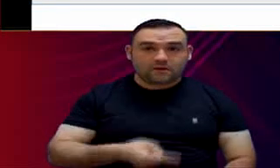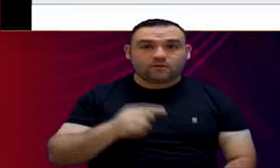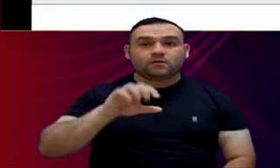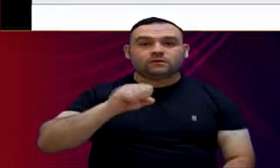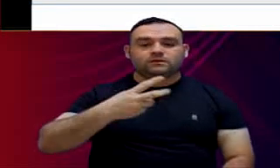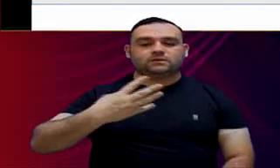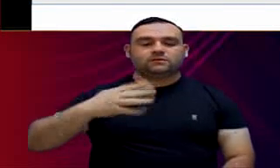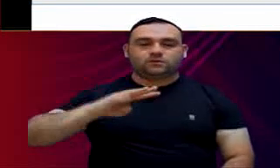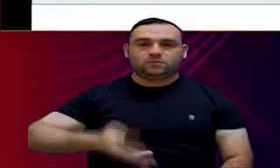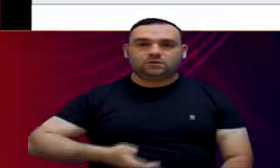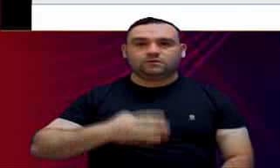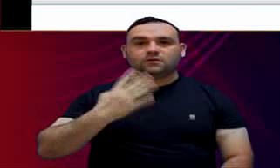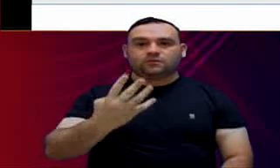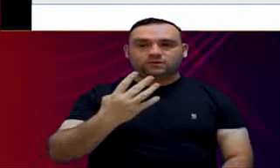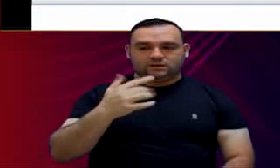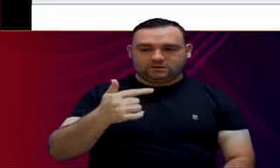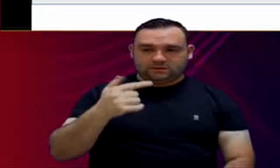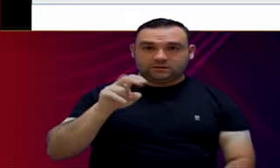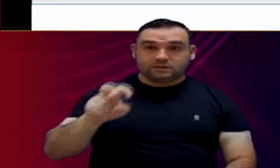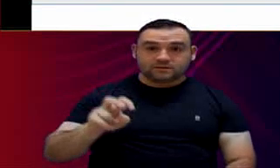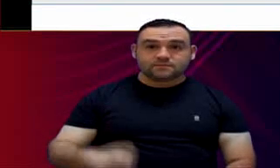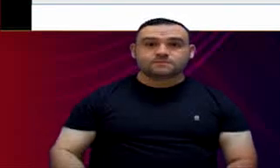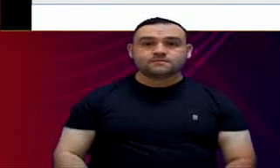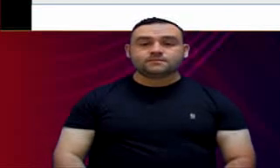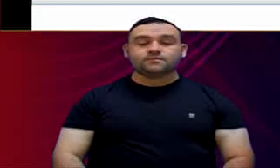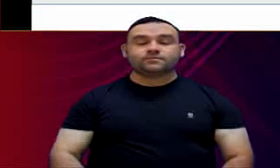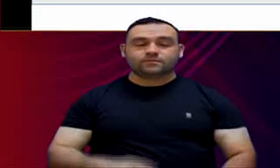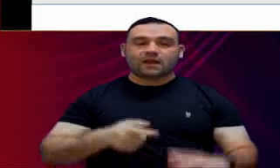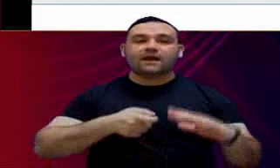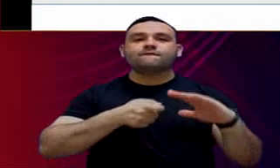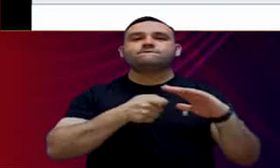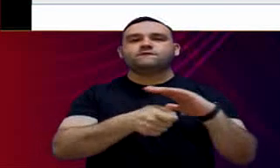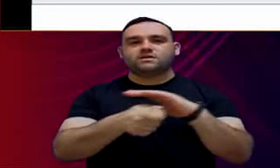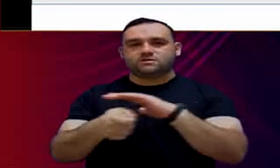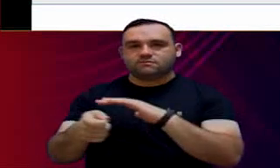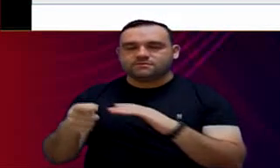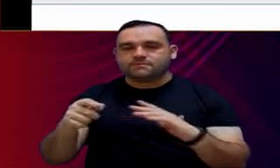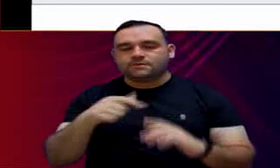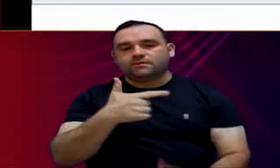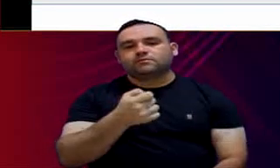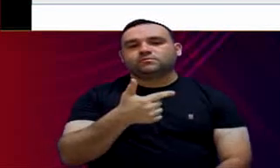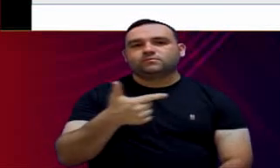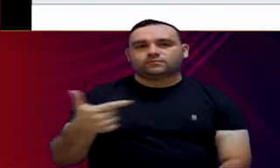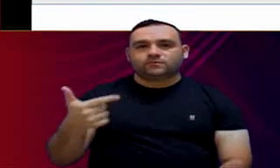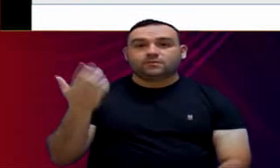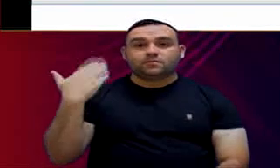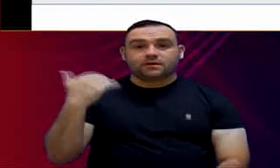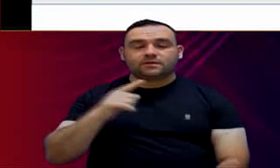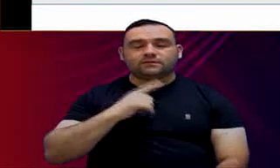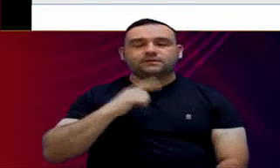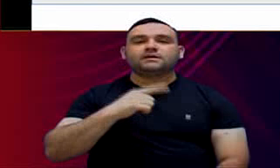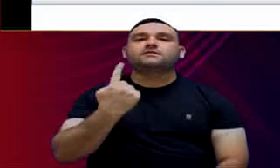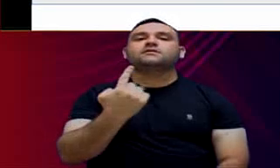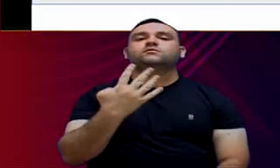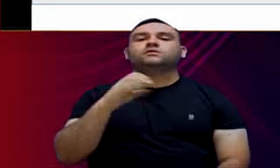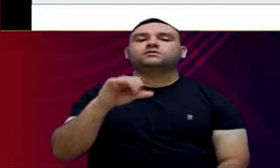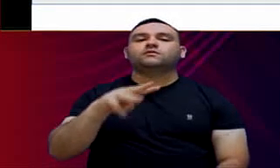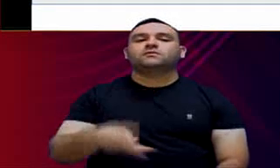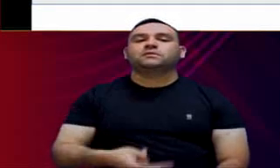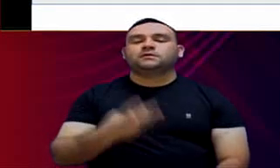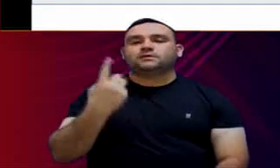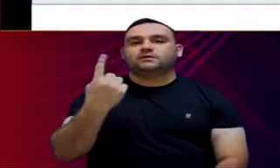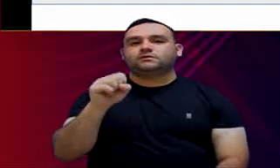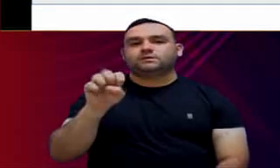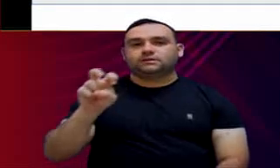834 milhões 475 investimentos em 2022 foi empenhado 149 milhões